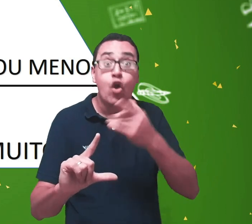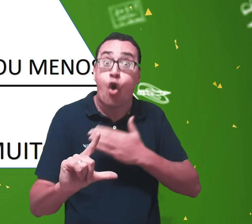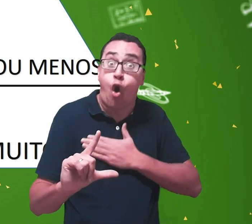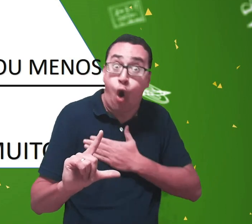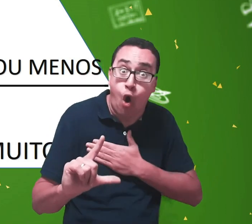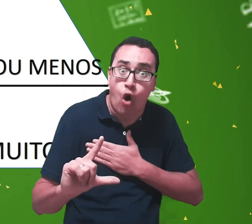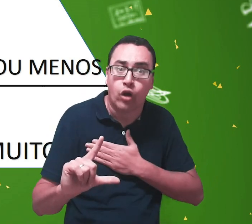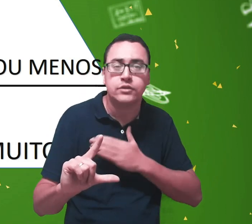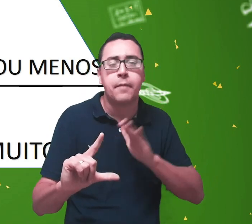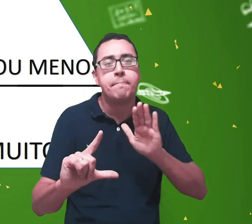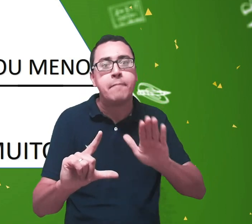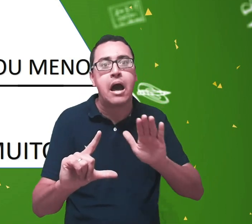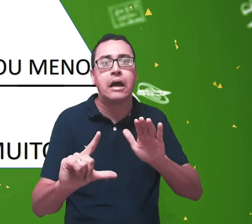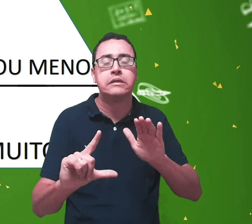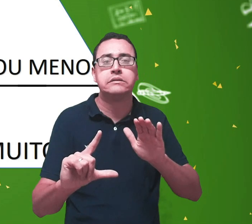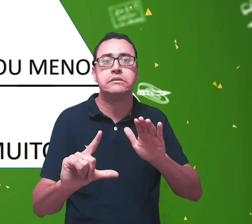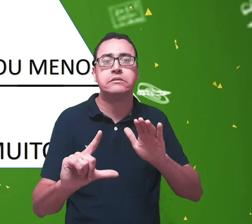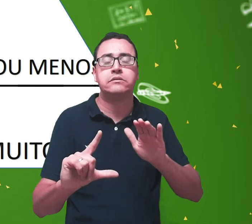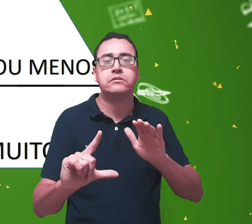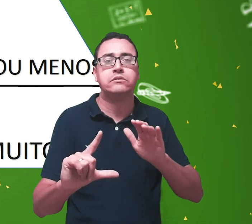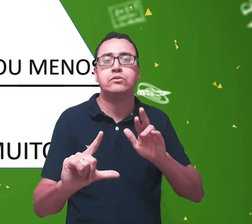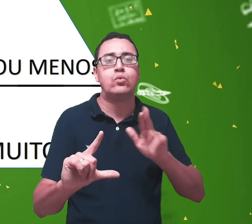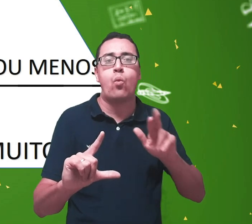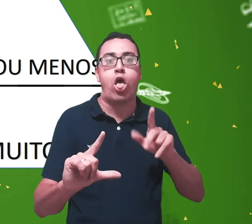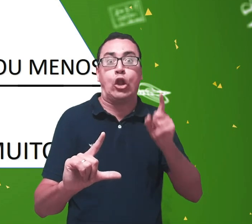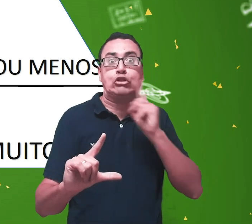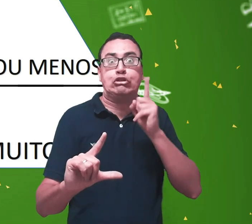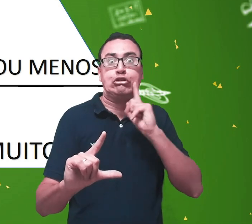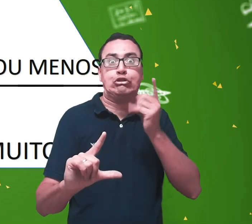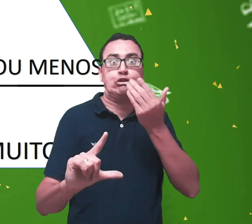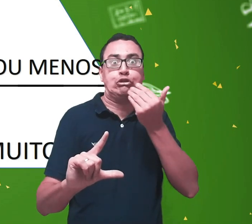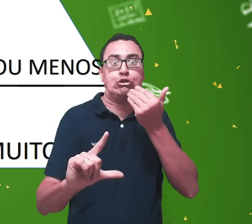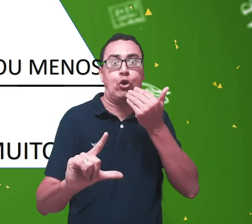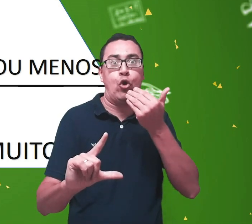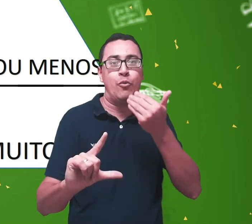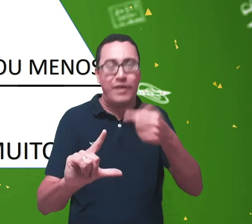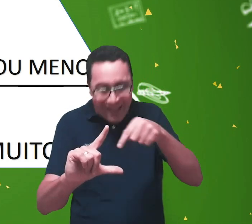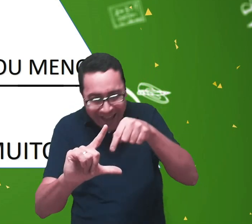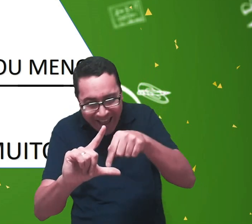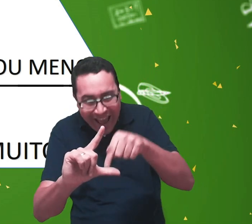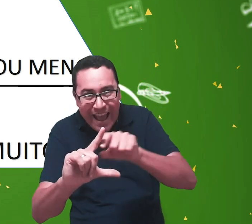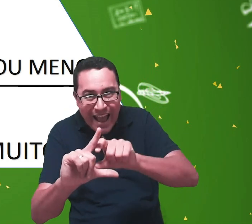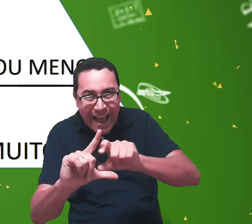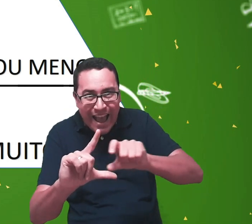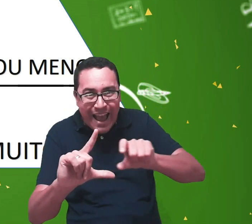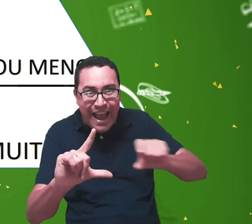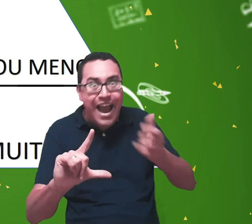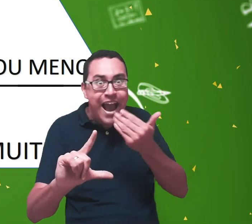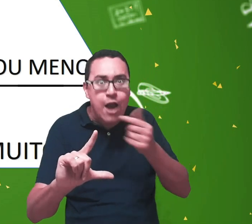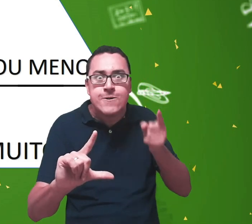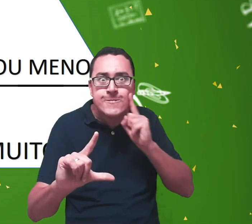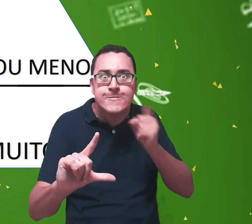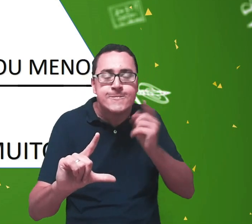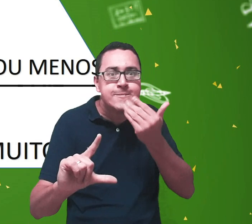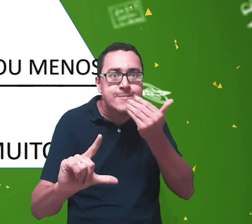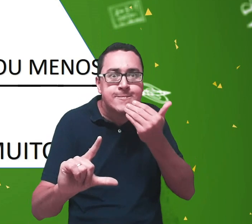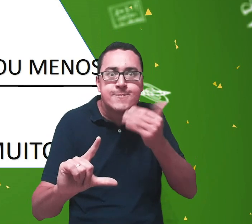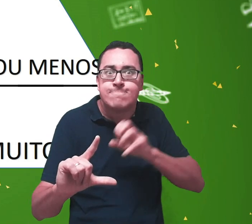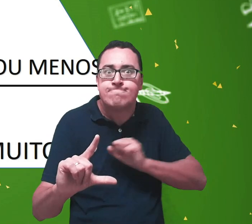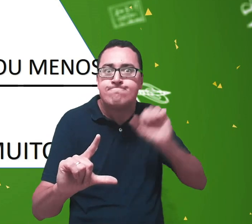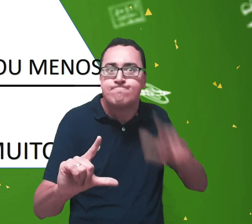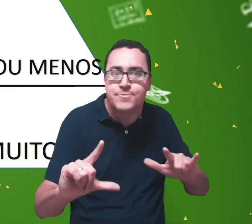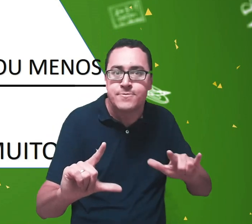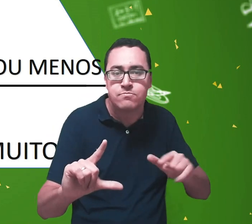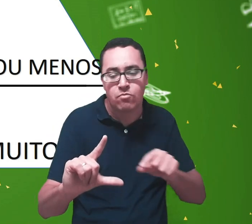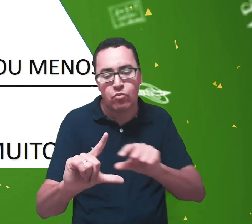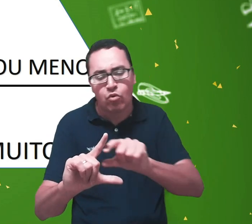ou menos. Você gosta, mas não é tanto quanto você gosta dos que estão aqui na base da sua pirâmide, tá